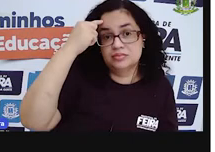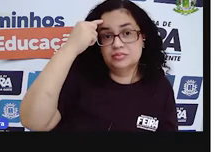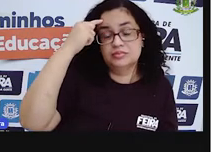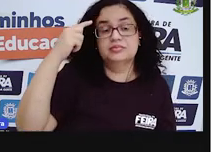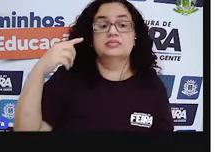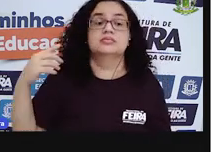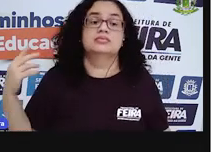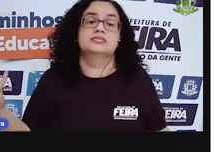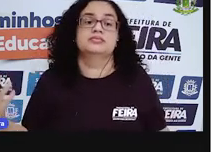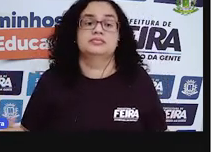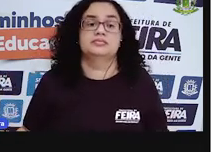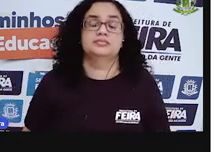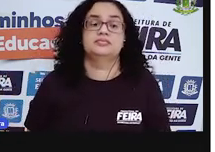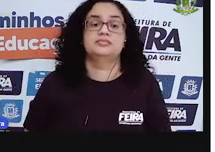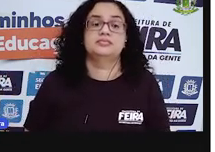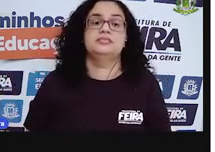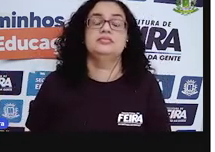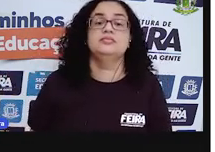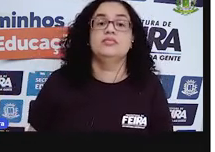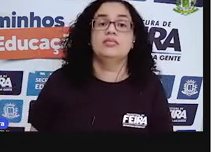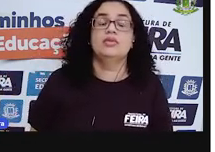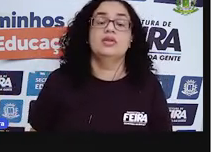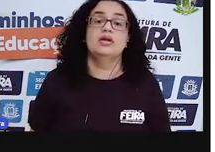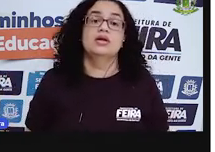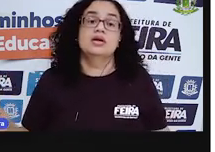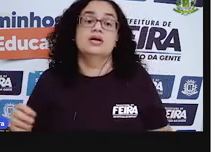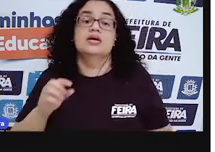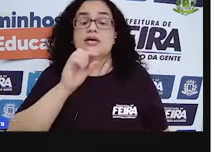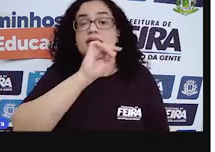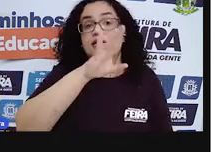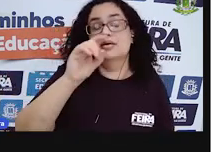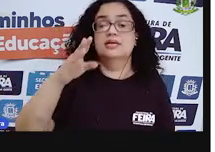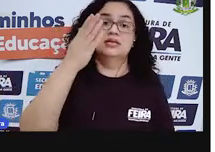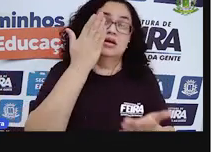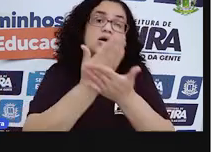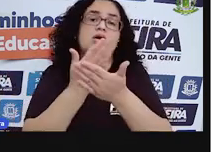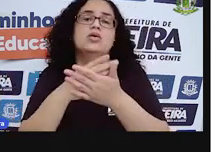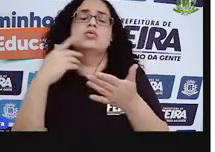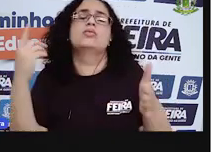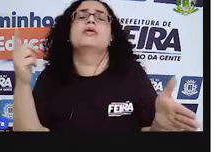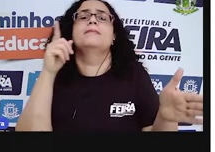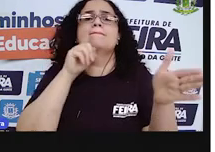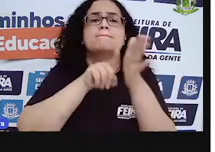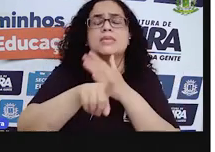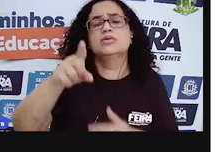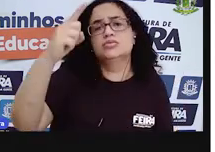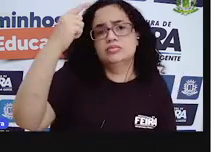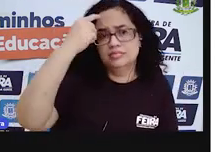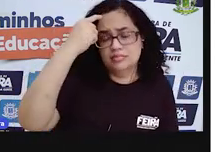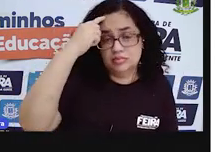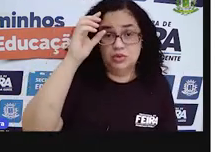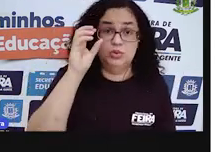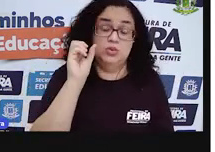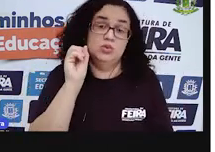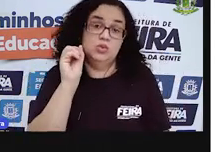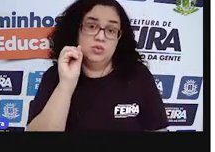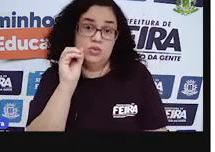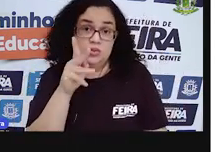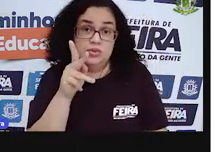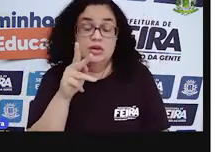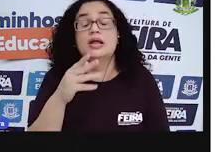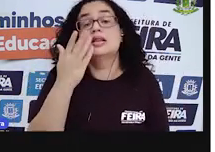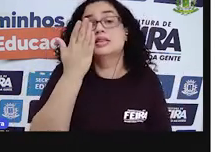e geralmente desculpa geralmente um cada aula eu trago uma pergunta para ficar reflexão certo